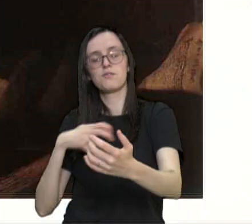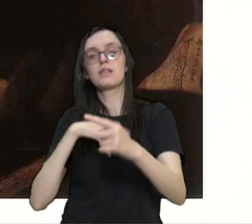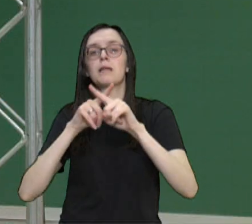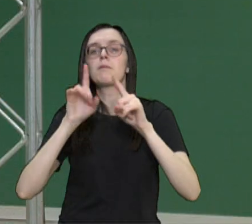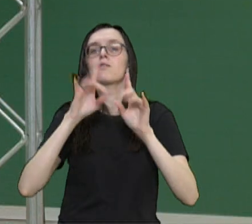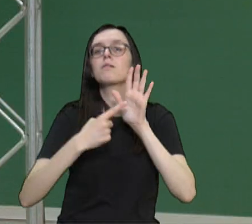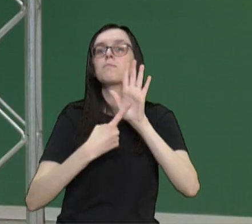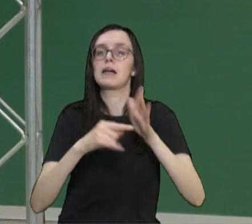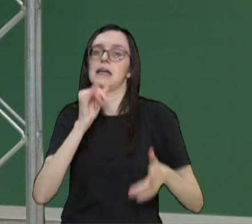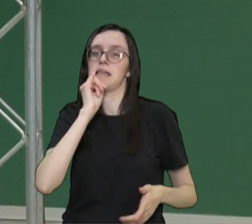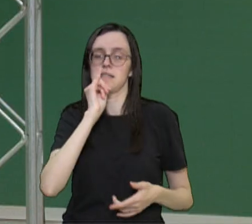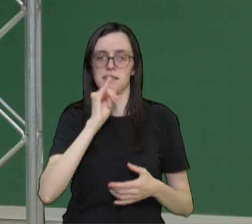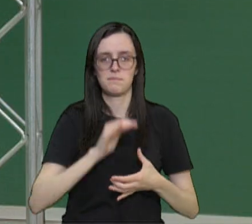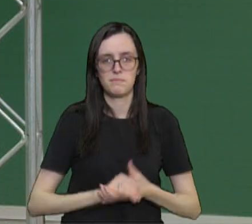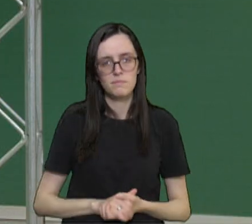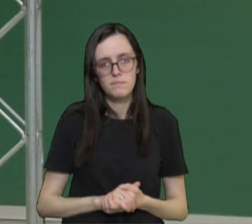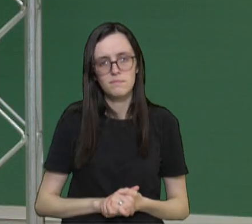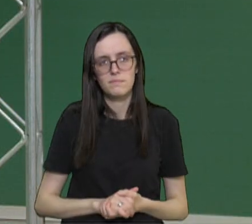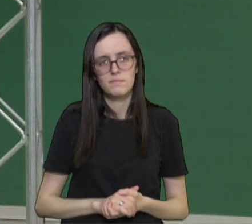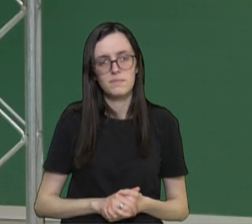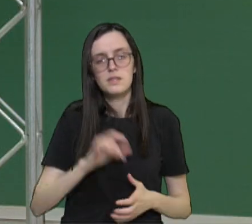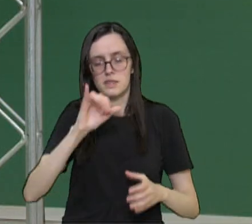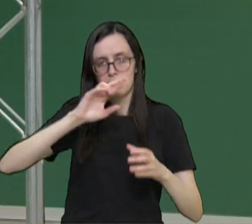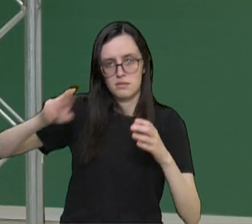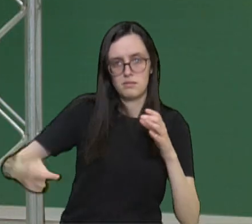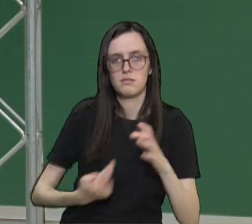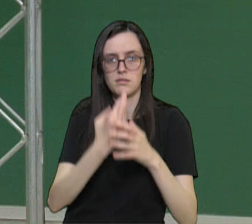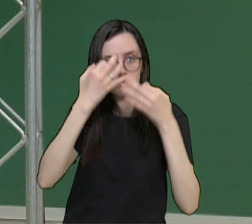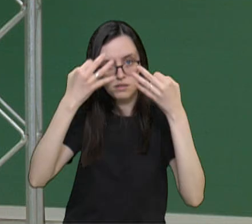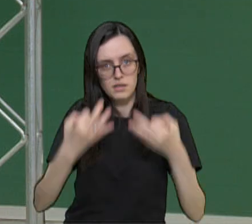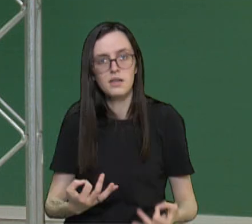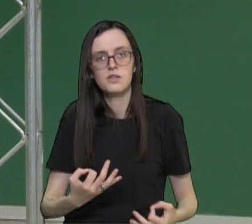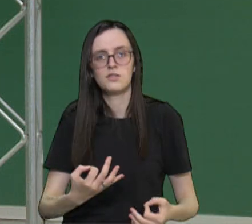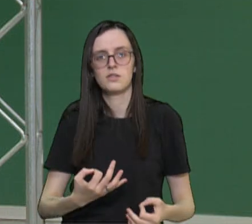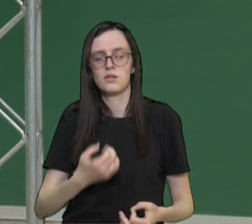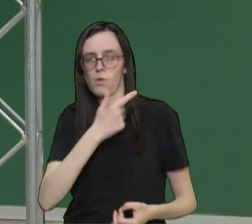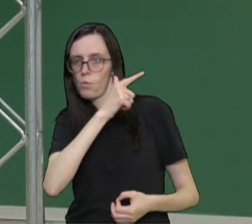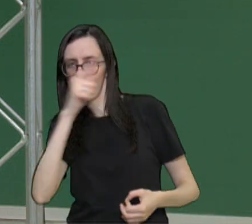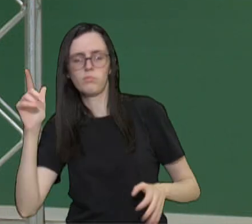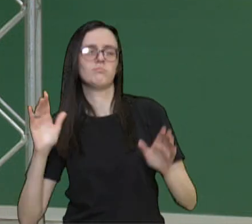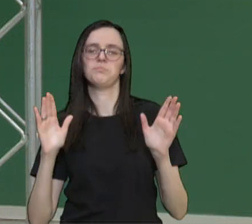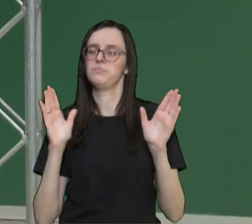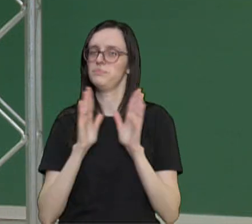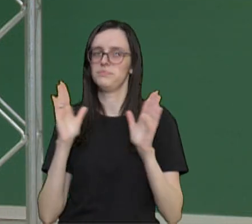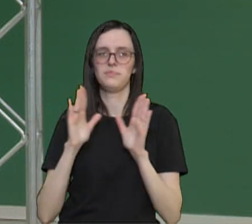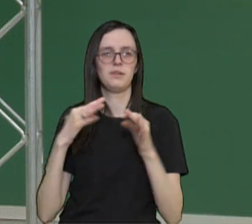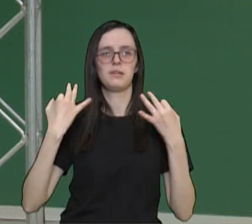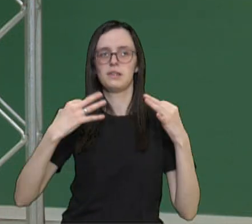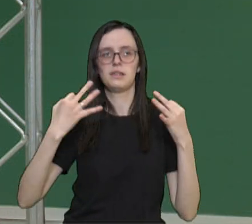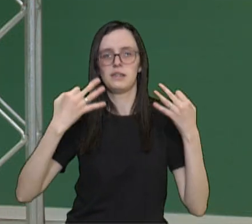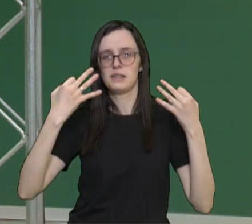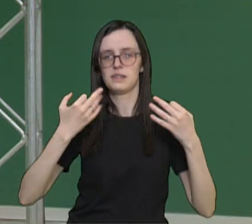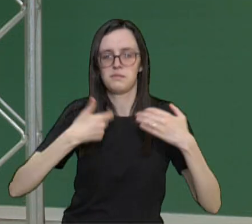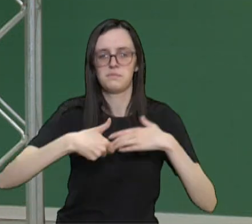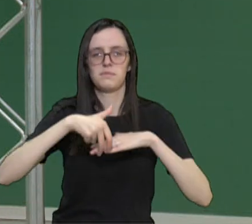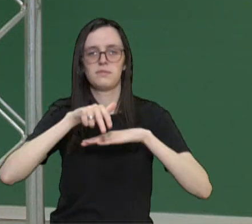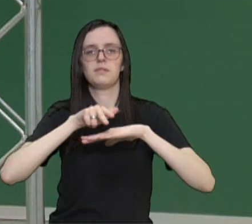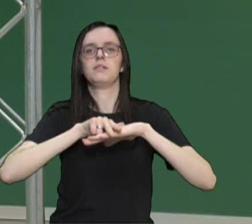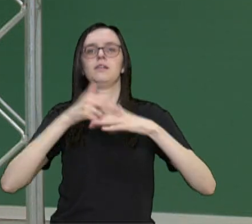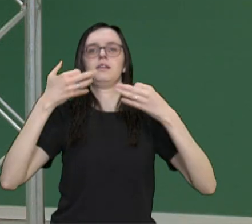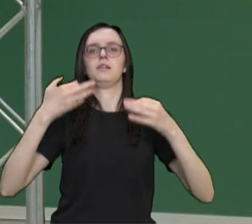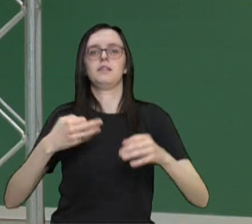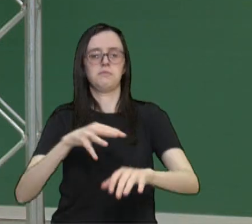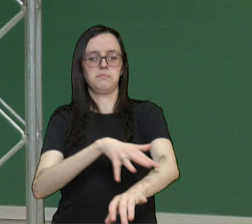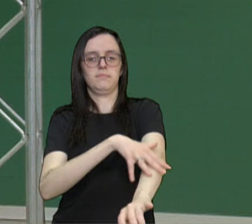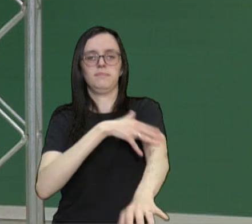ilustrar. Então os tendões não aparecem normalmente. Se fosse do Renascimento, de Michelangelo, nossa, tinha que botar cada músculozinho, porque senão